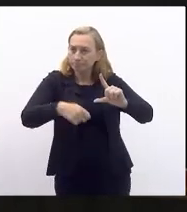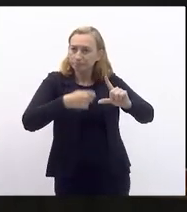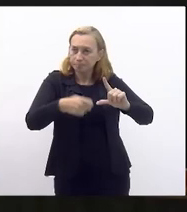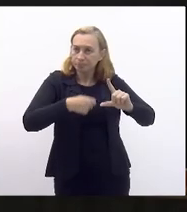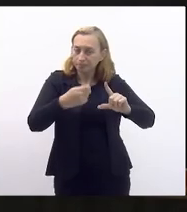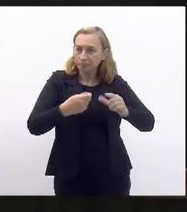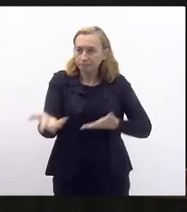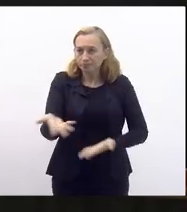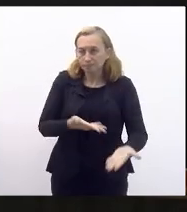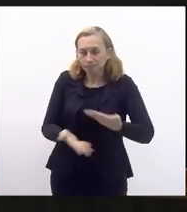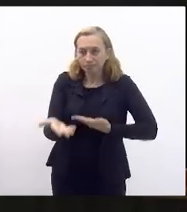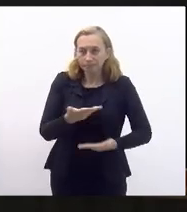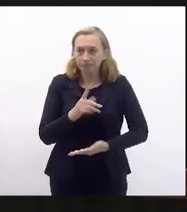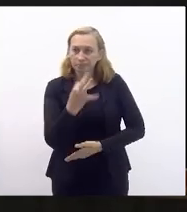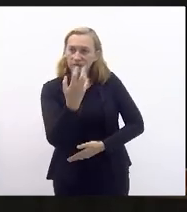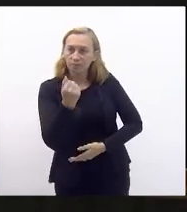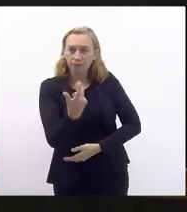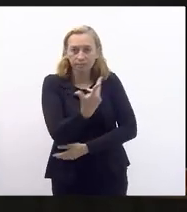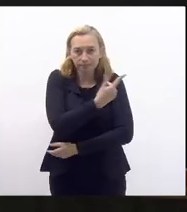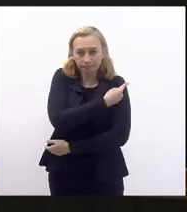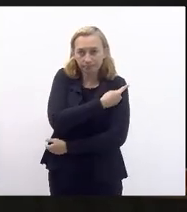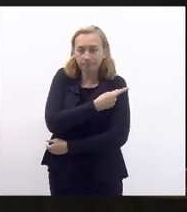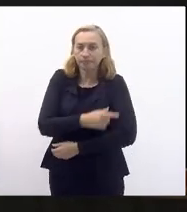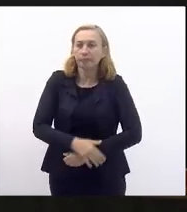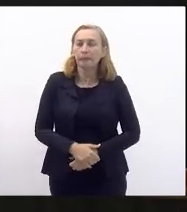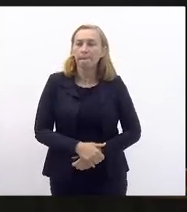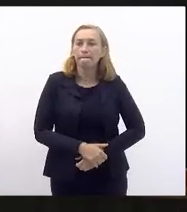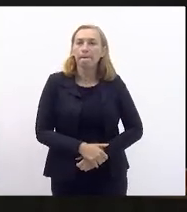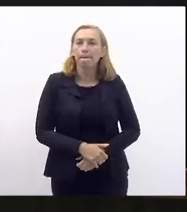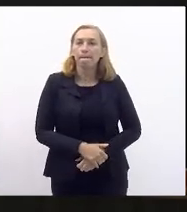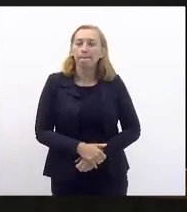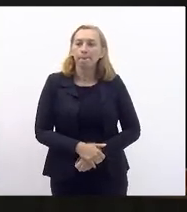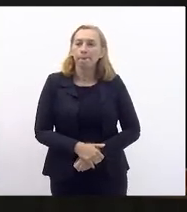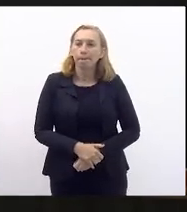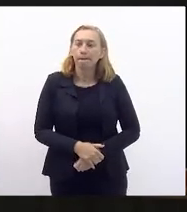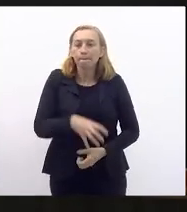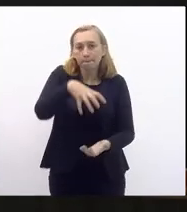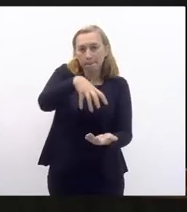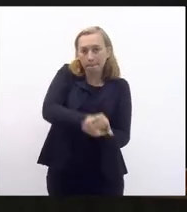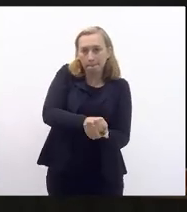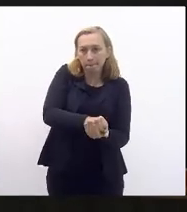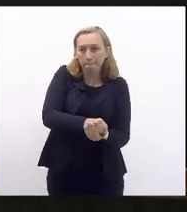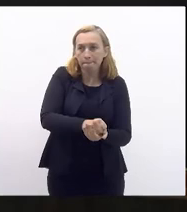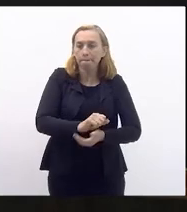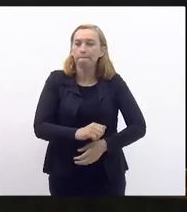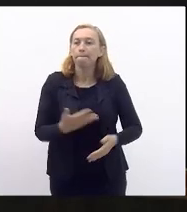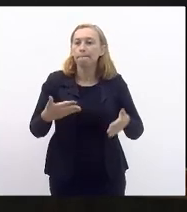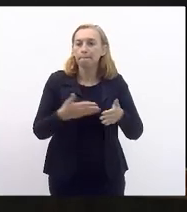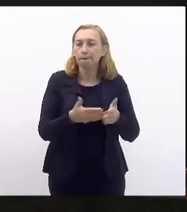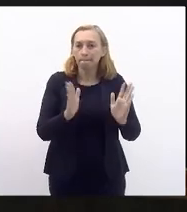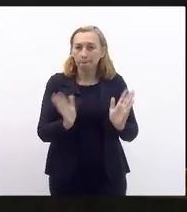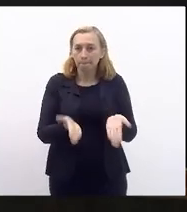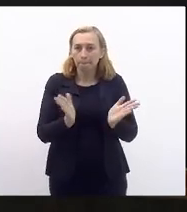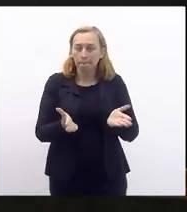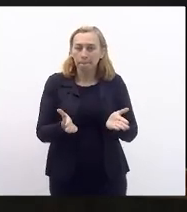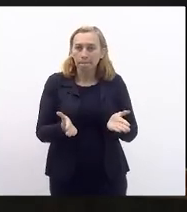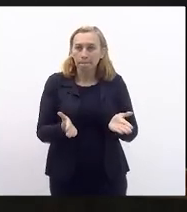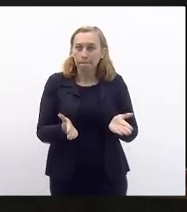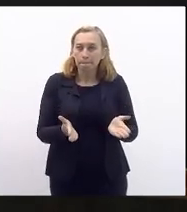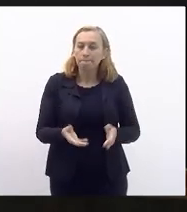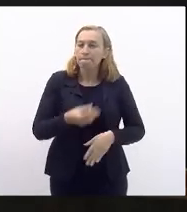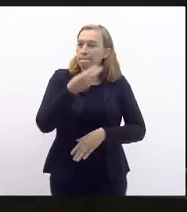e participando de campanhas de vacinação o registro se que até o momento cerca